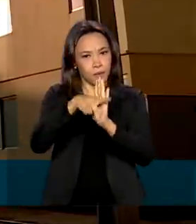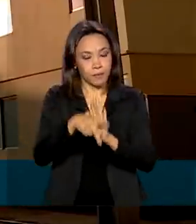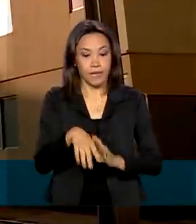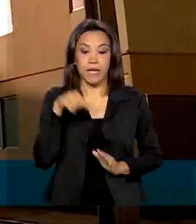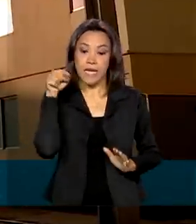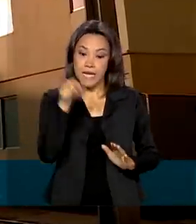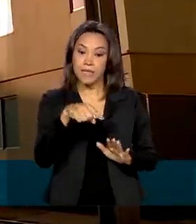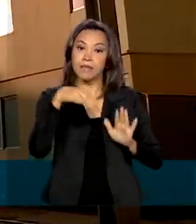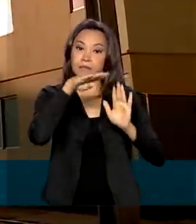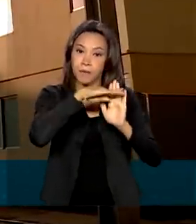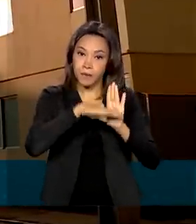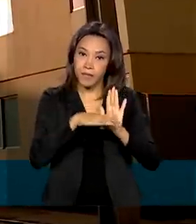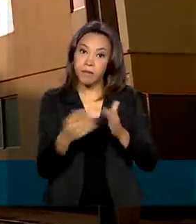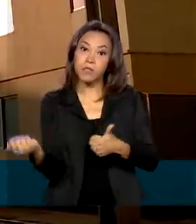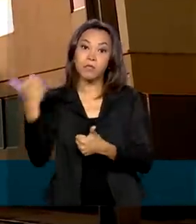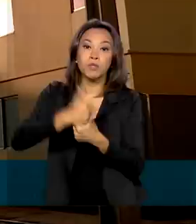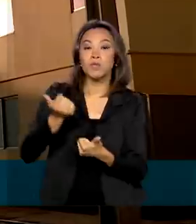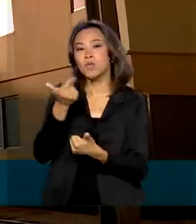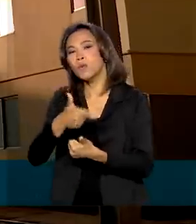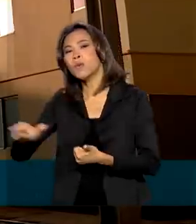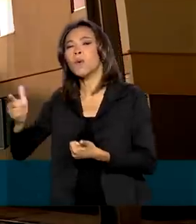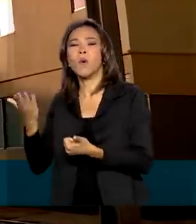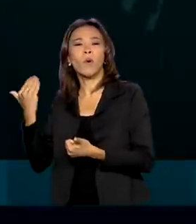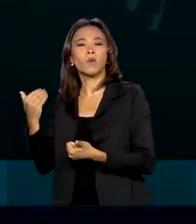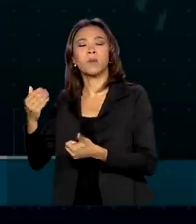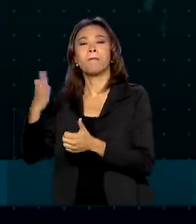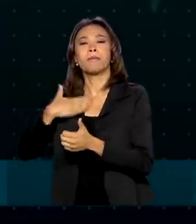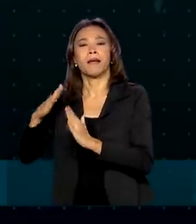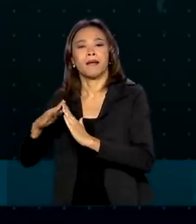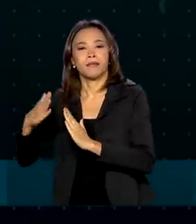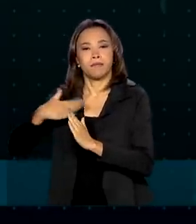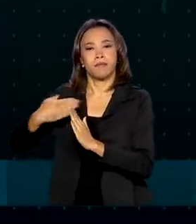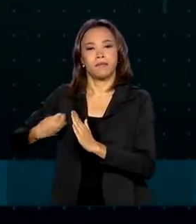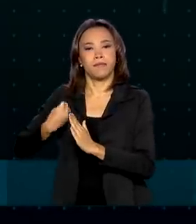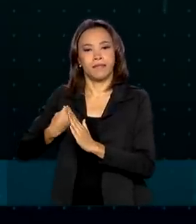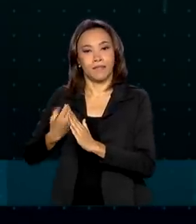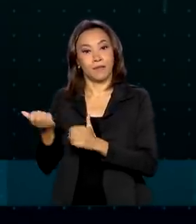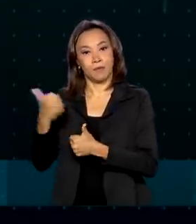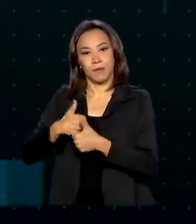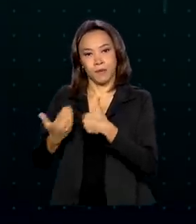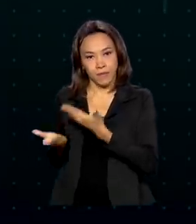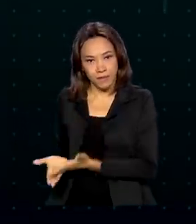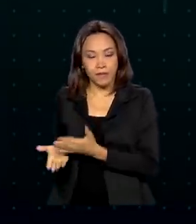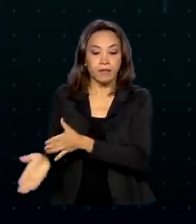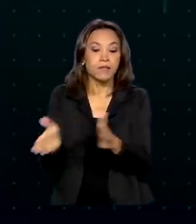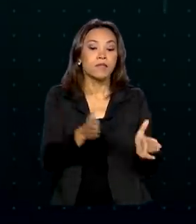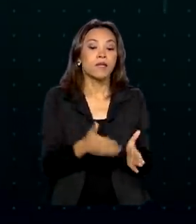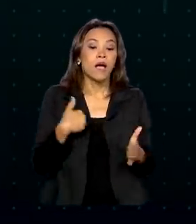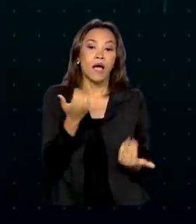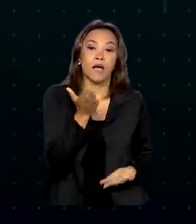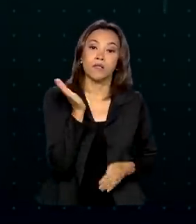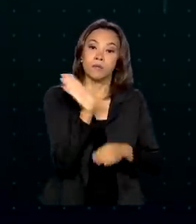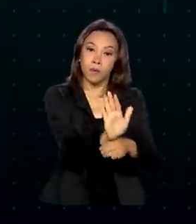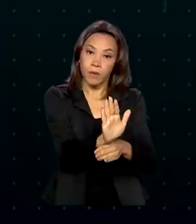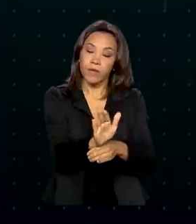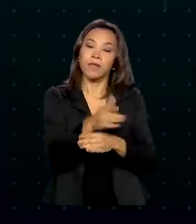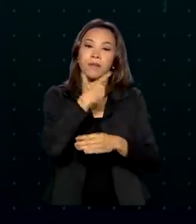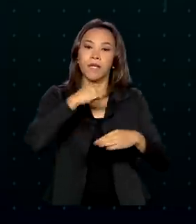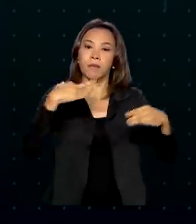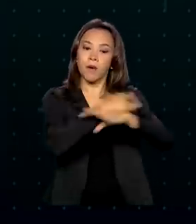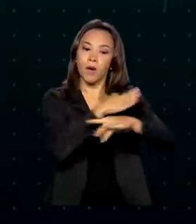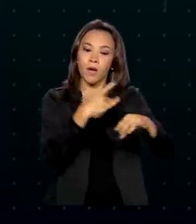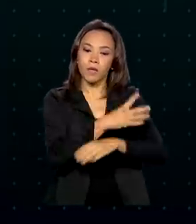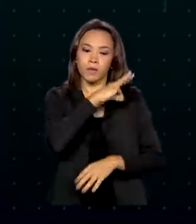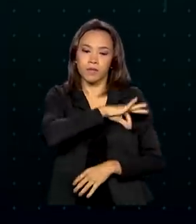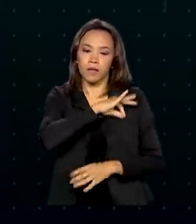o programa substitui o Minha Casa Minha Vida o programa contempla Família de áreas urbanas com renda mensal de até